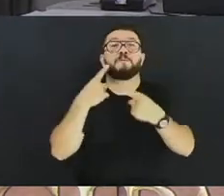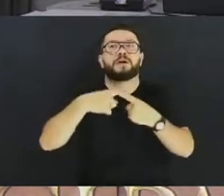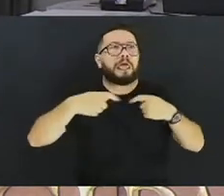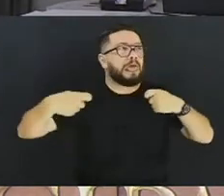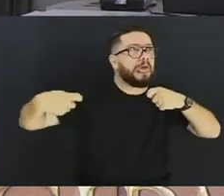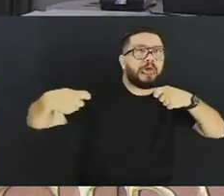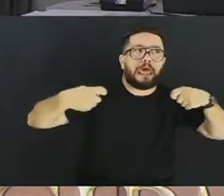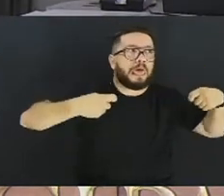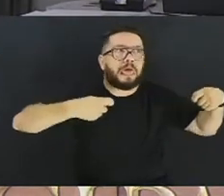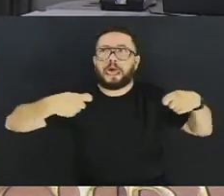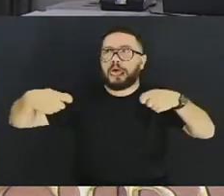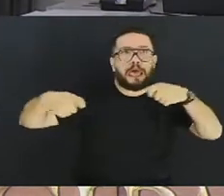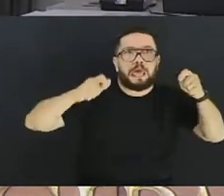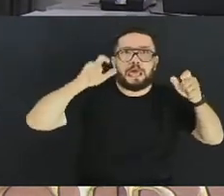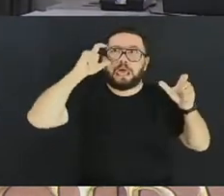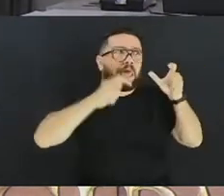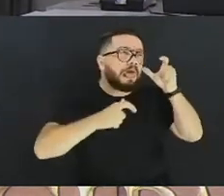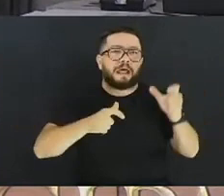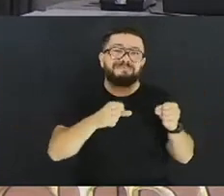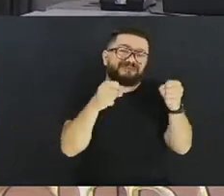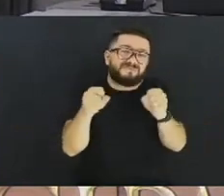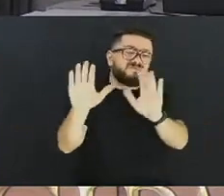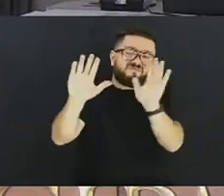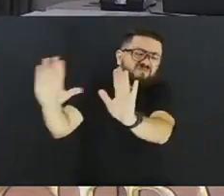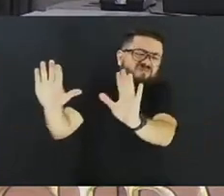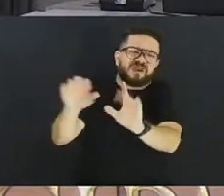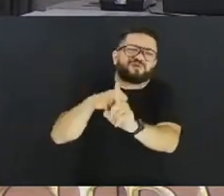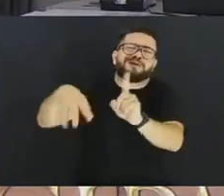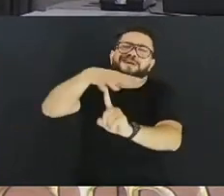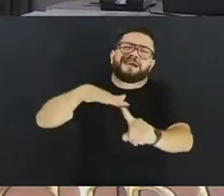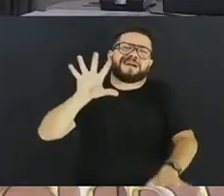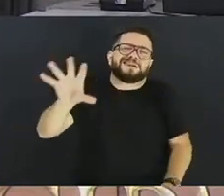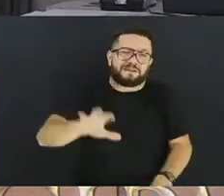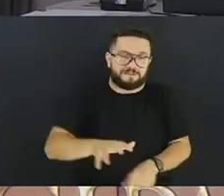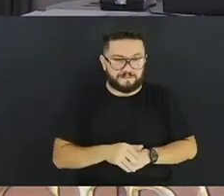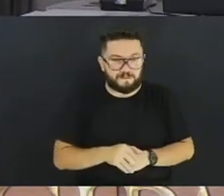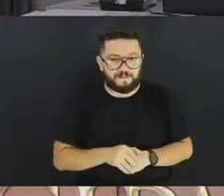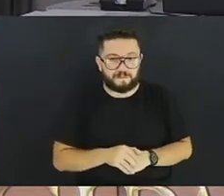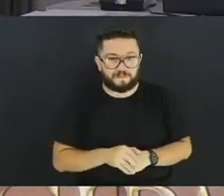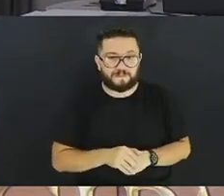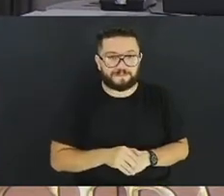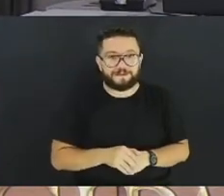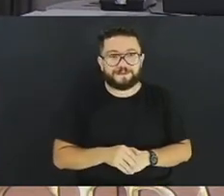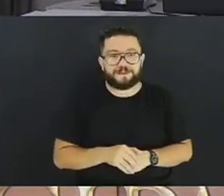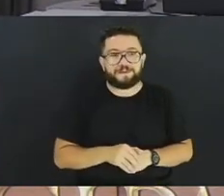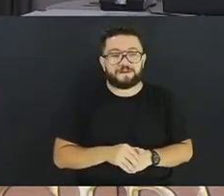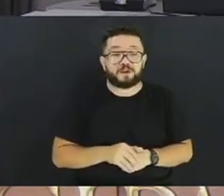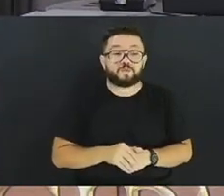está sentado. É a nossa sociedade. Muito bem. Então, eu agora quero